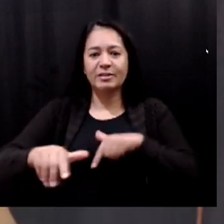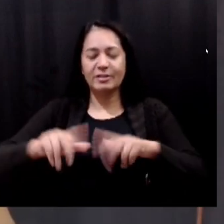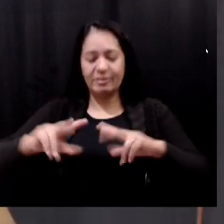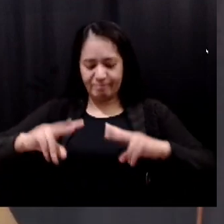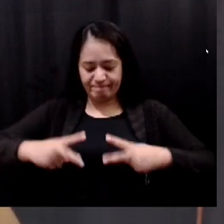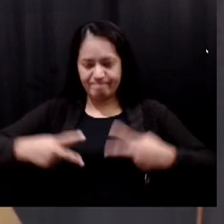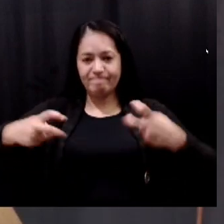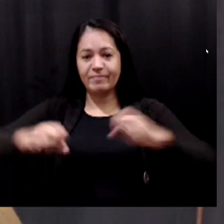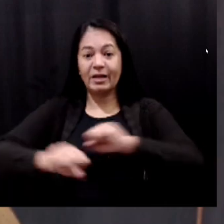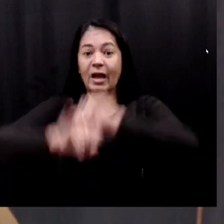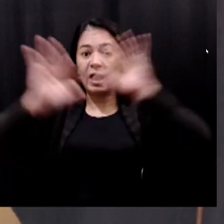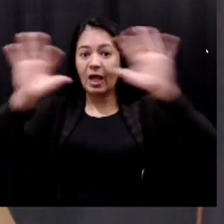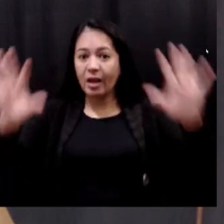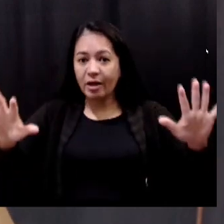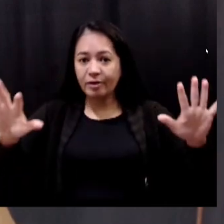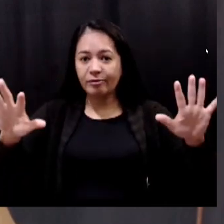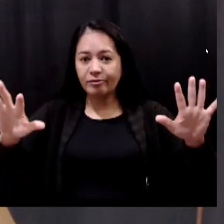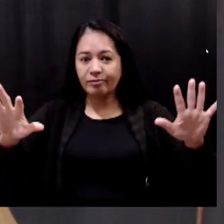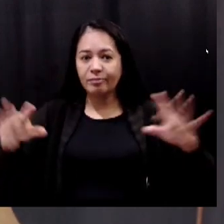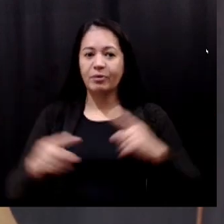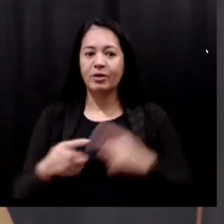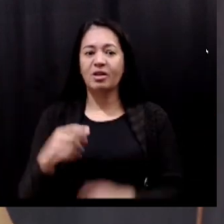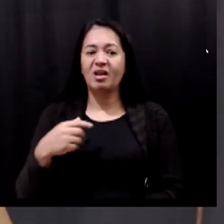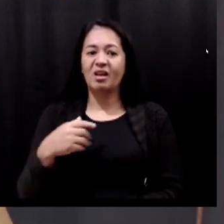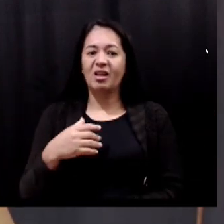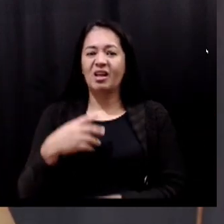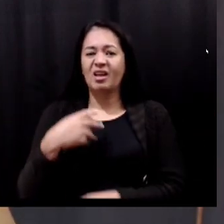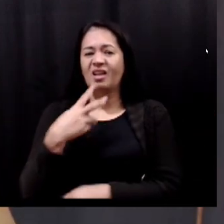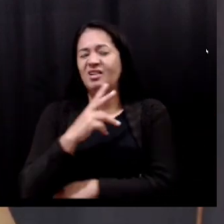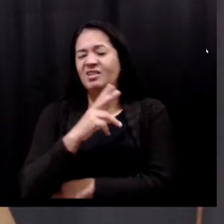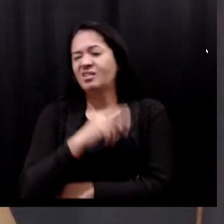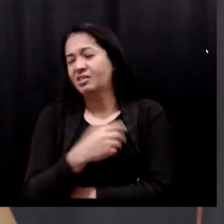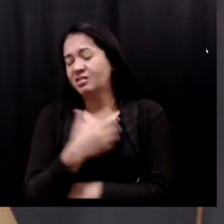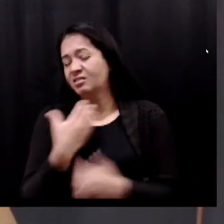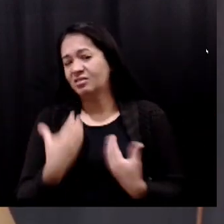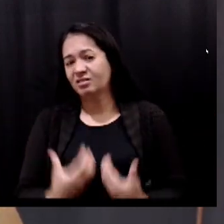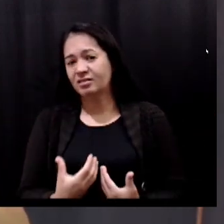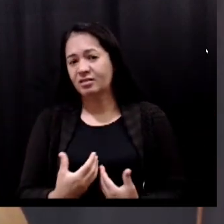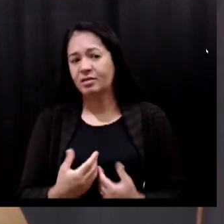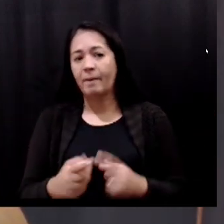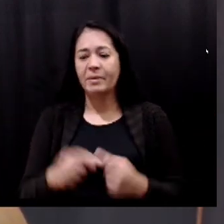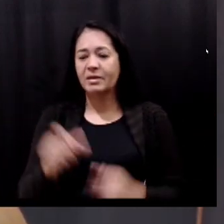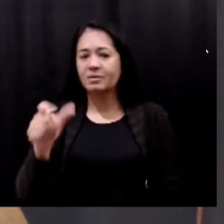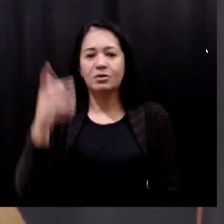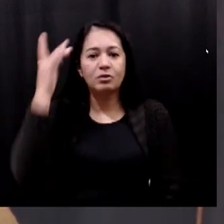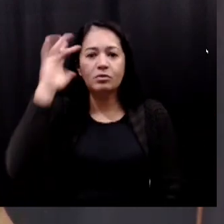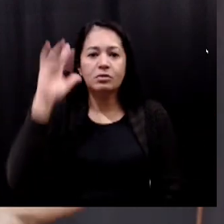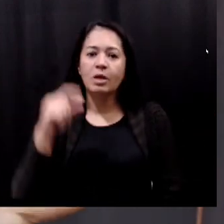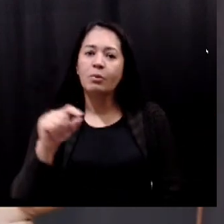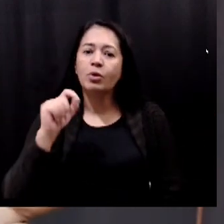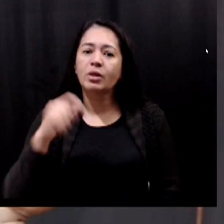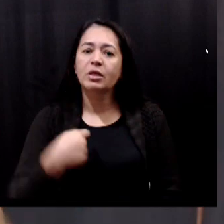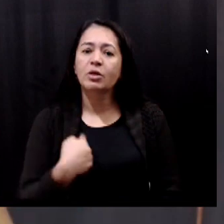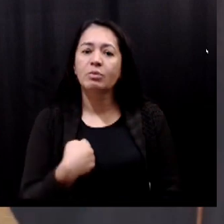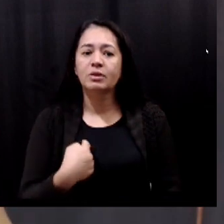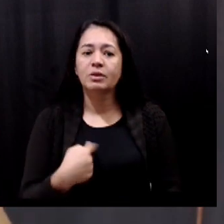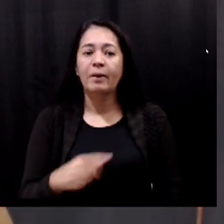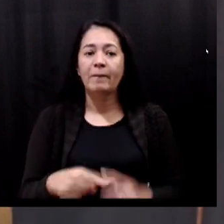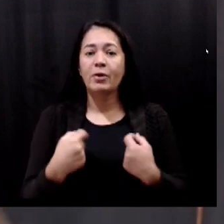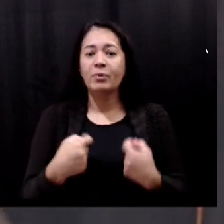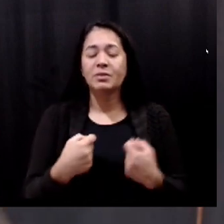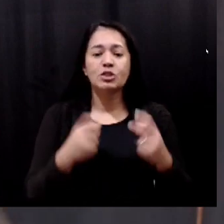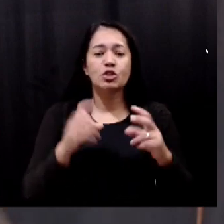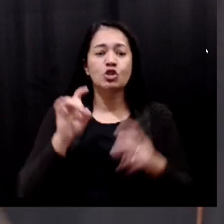Porque se eu só disser assim, ai, nossa, eu tô tão cansado, o outro não vai saber o que eu preciso. Às vezes eu tô tão cansada, eu preciso dormir. Às vezes